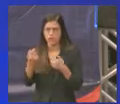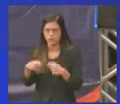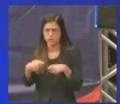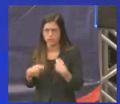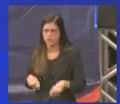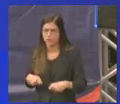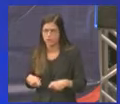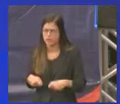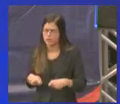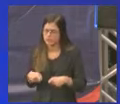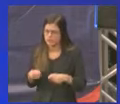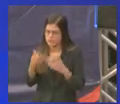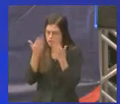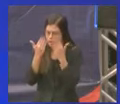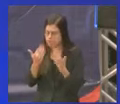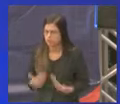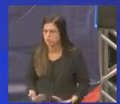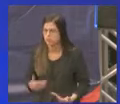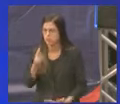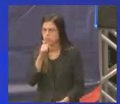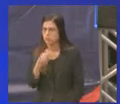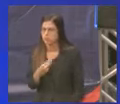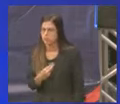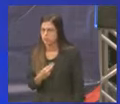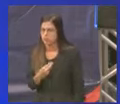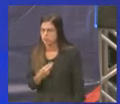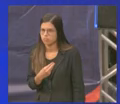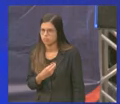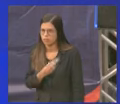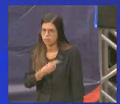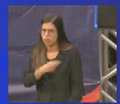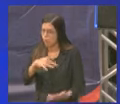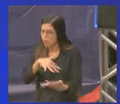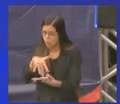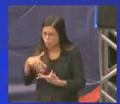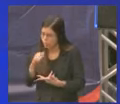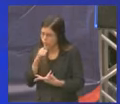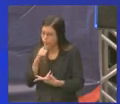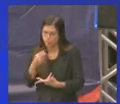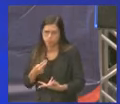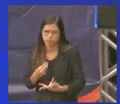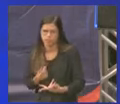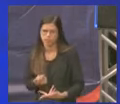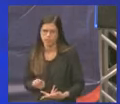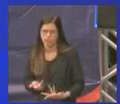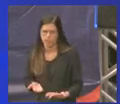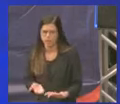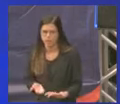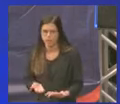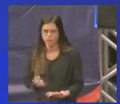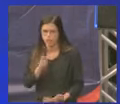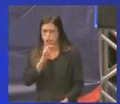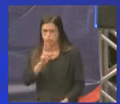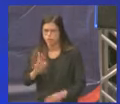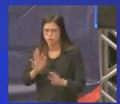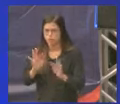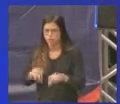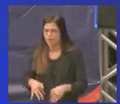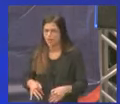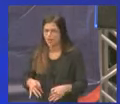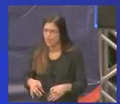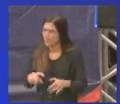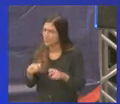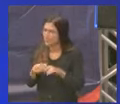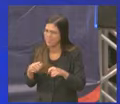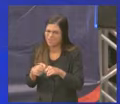repensadas, porque a gente vai viver um mundo que não existe hoje. Qual é a resposta final? Não faz pergunta